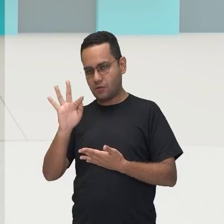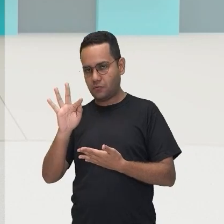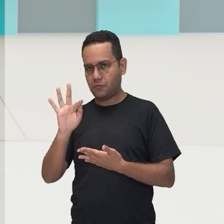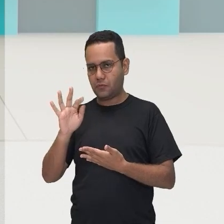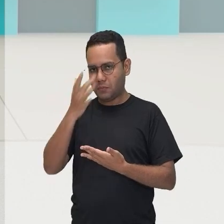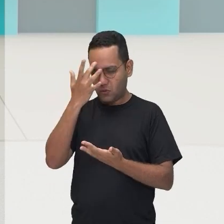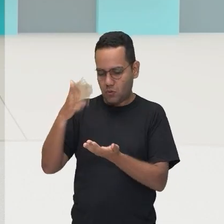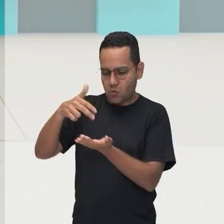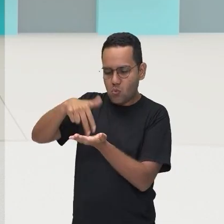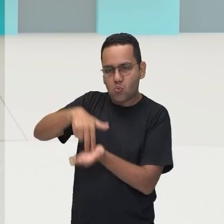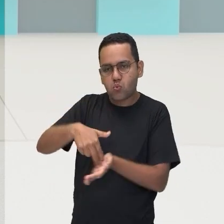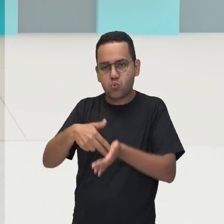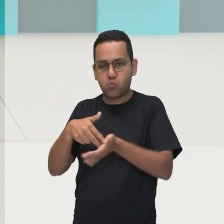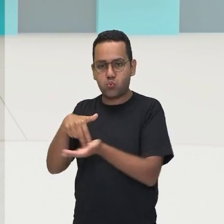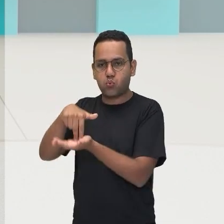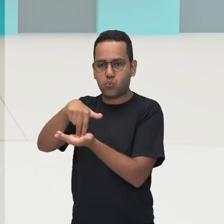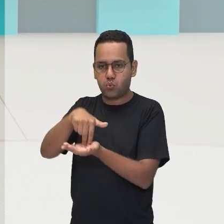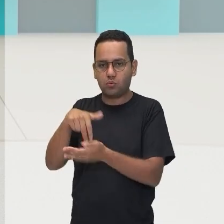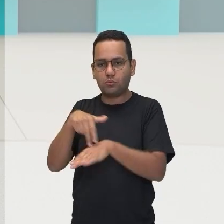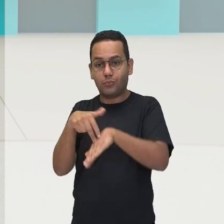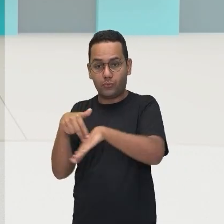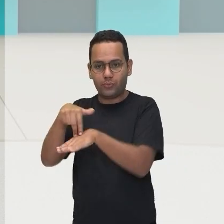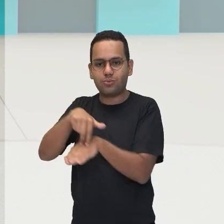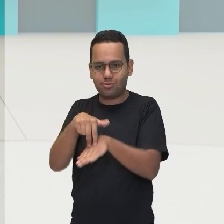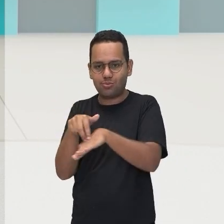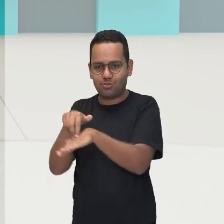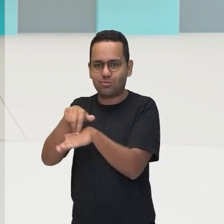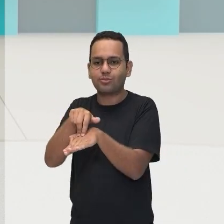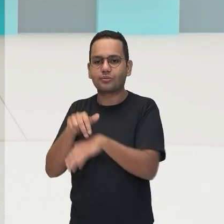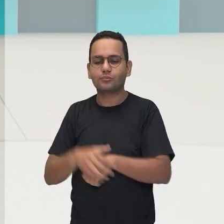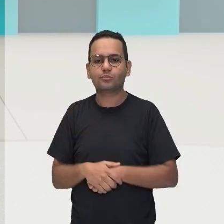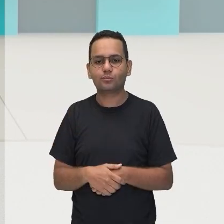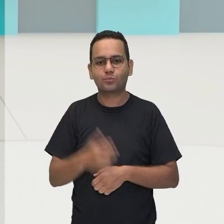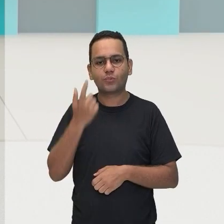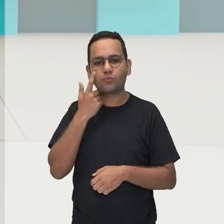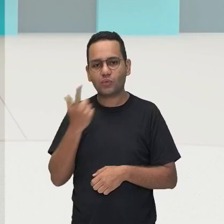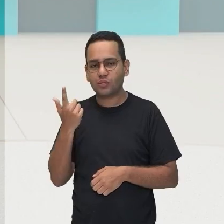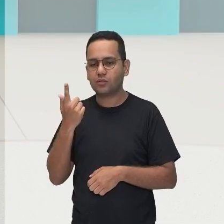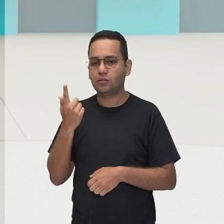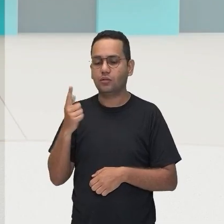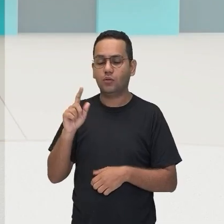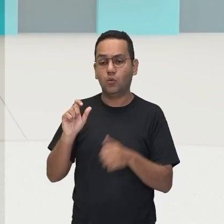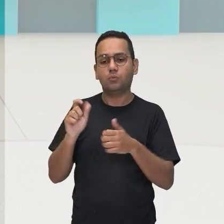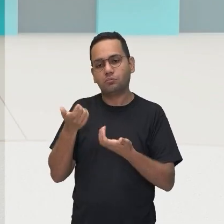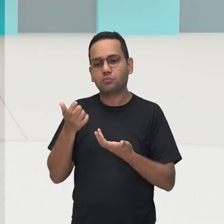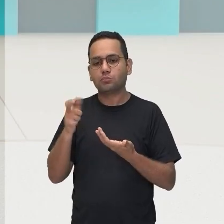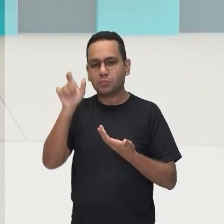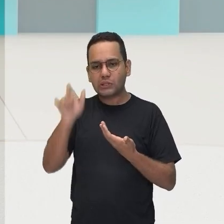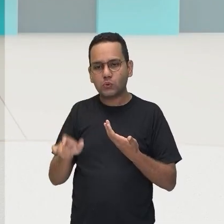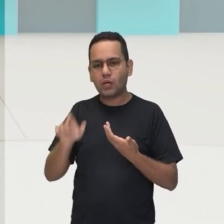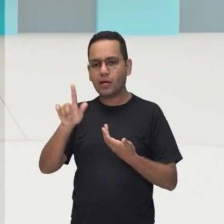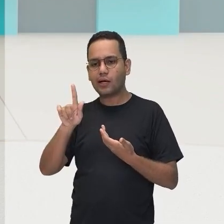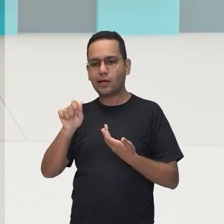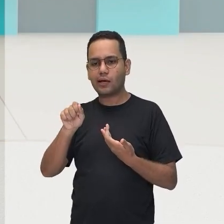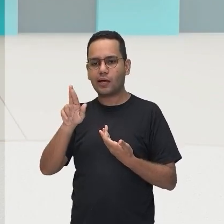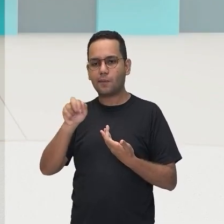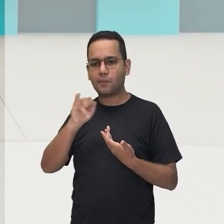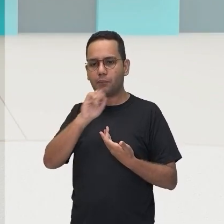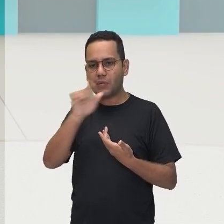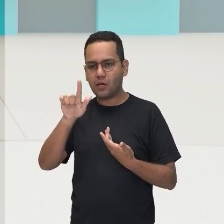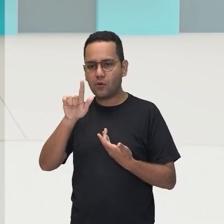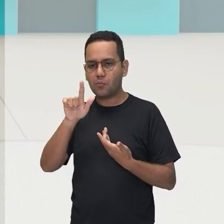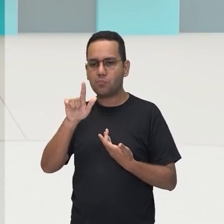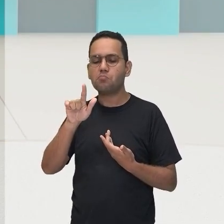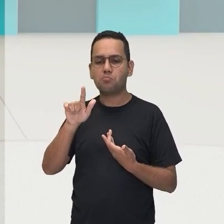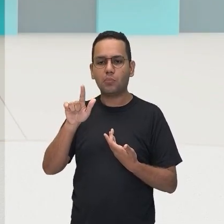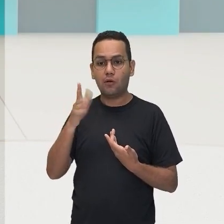feita aí sobre as ondas, né? Nós temos aí o Gabriel Medina, um atleta brasileiro que é bem reconhecido a nível